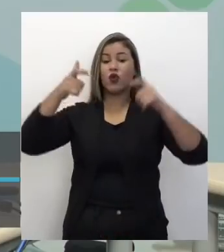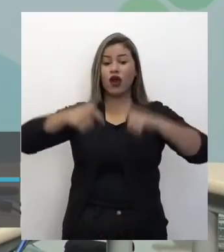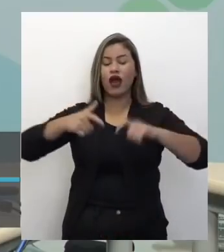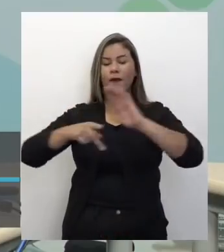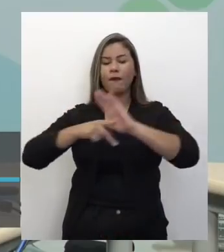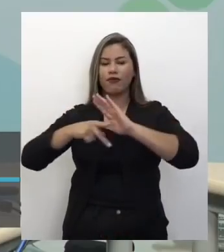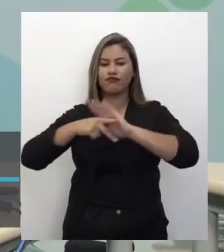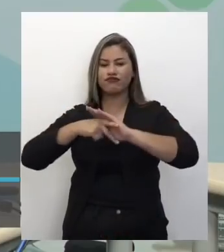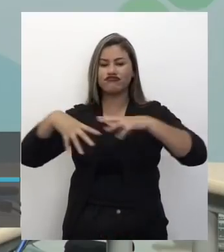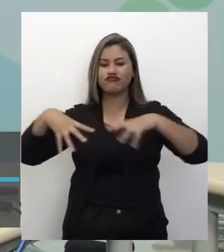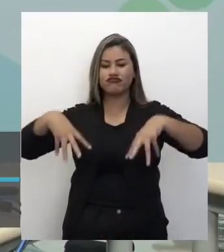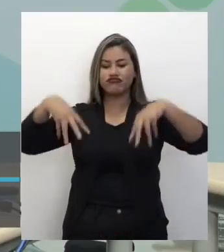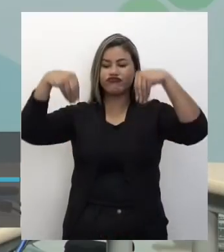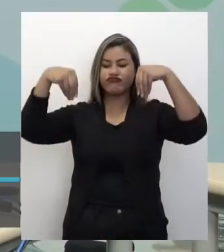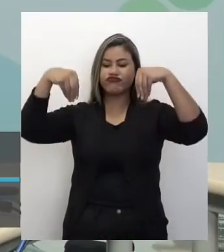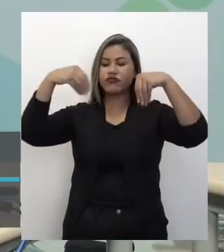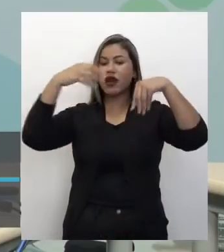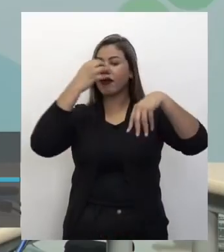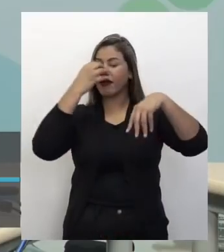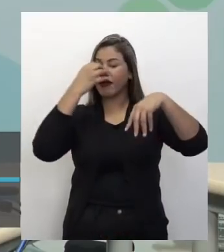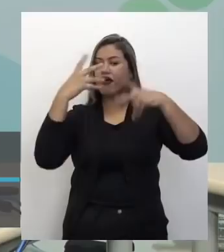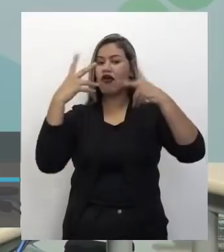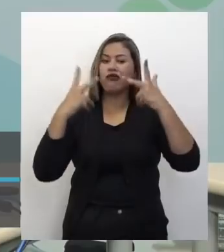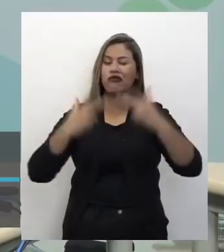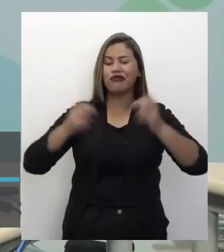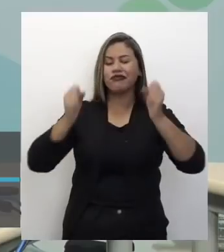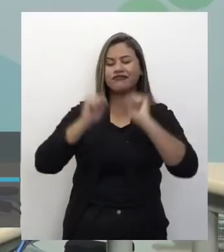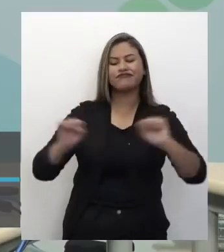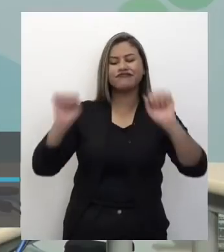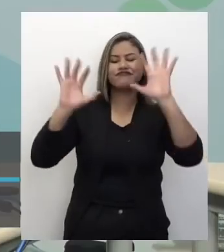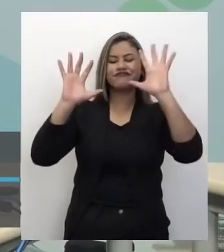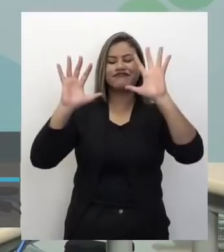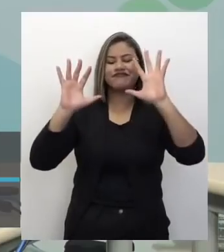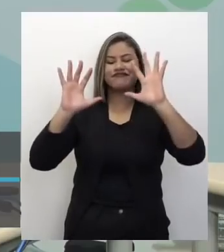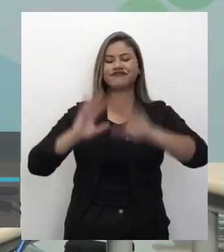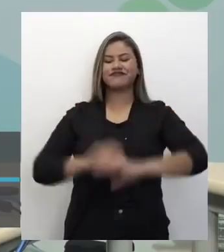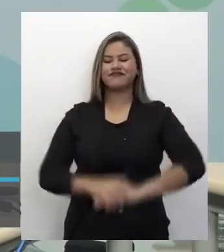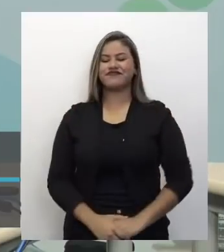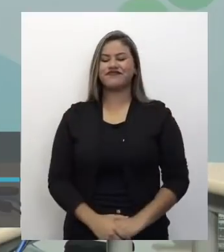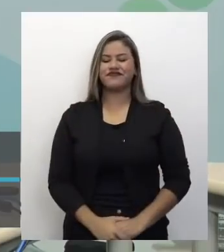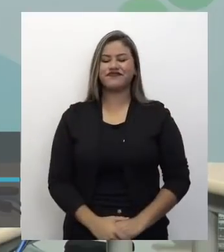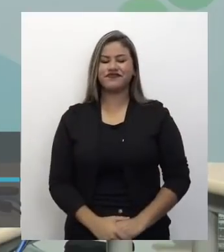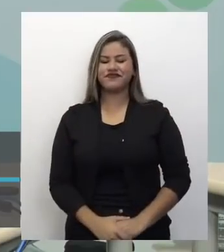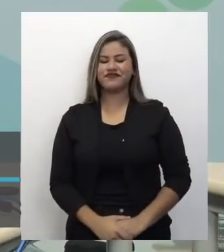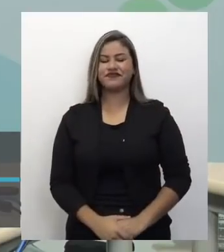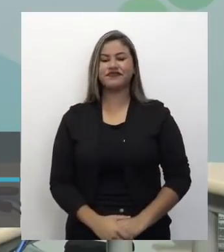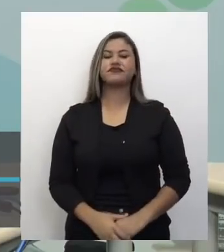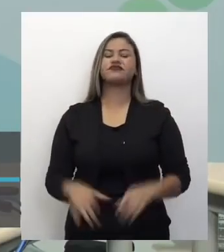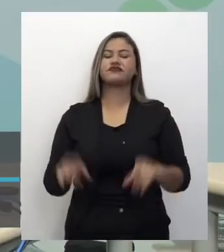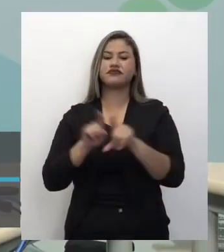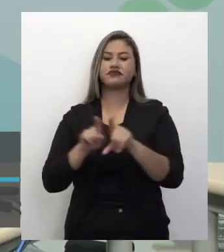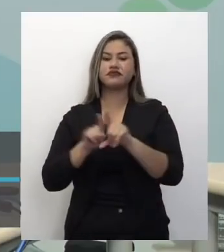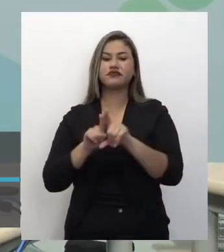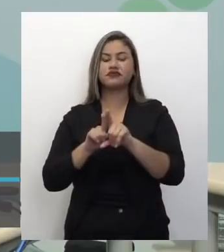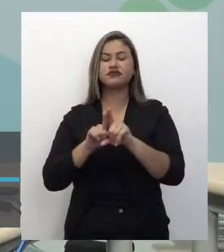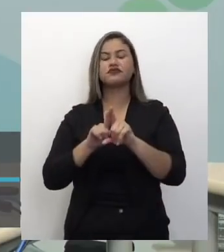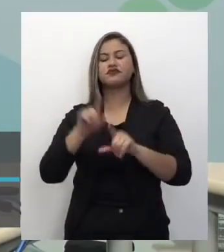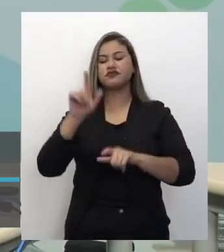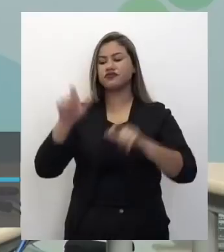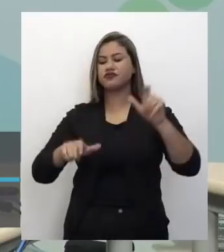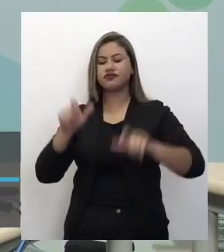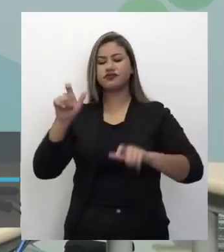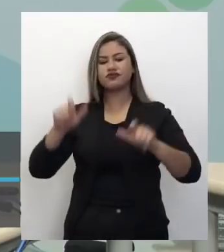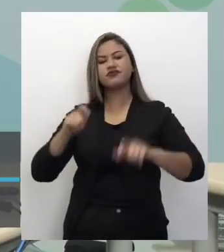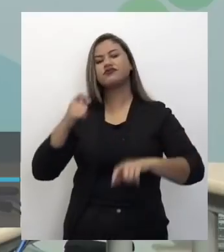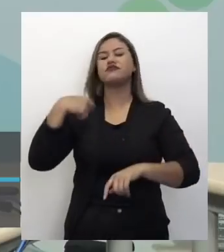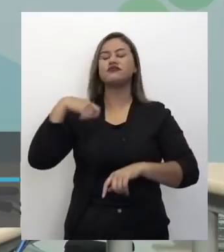para ele, né? Citou, além dos mágicos, né? O artista também, que o circo para ele significa um lugar mágico. A